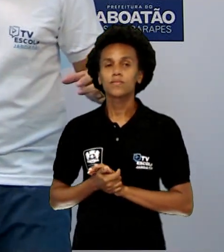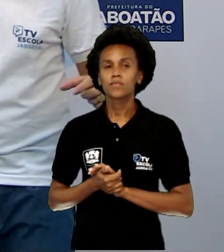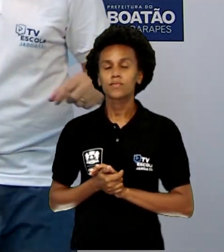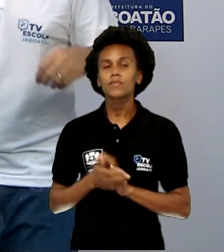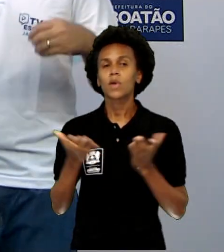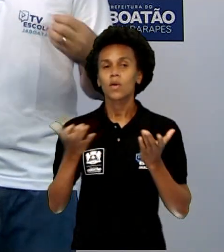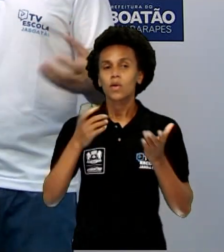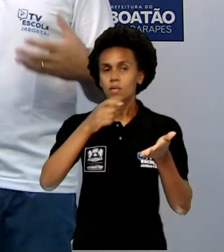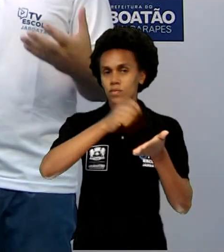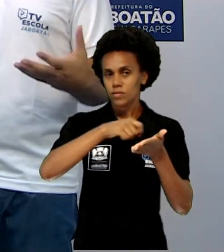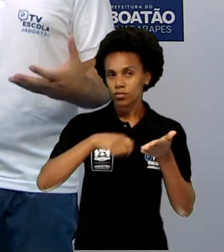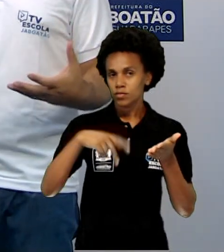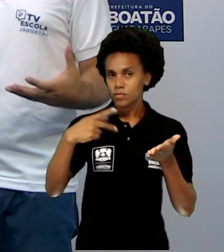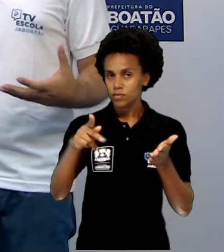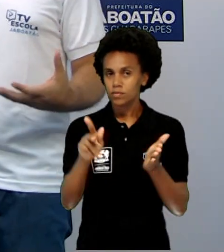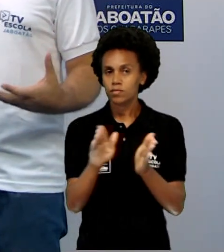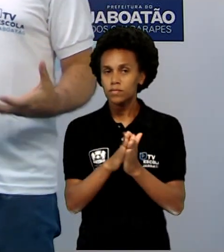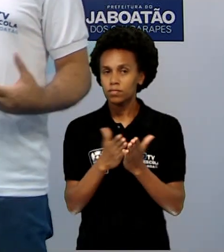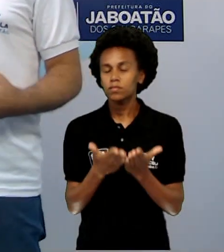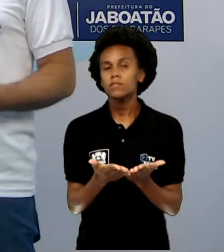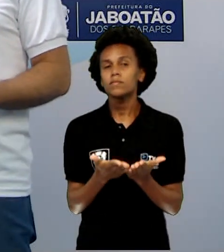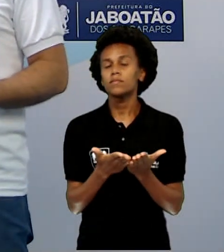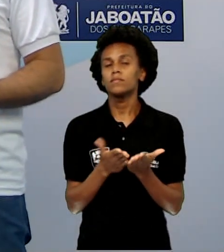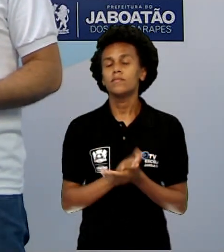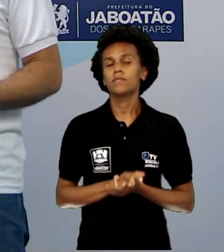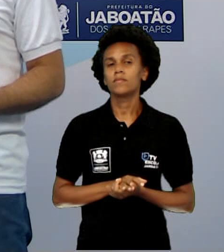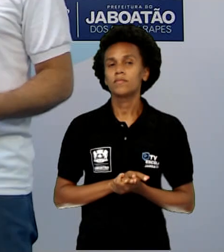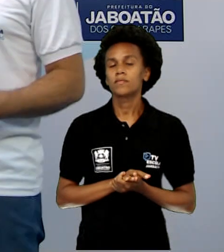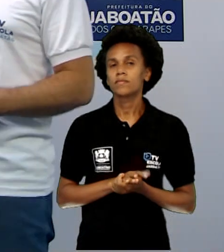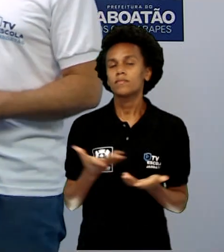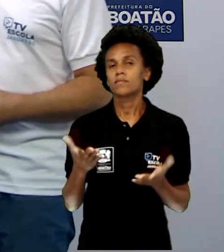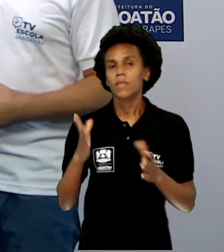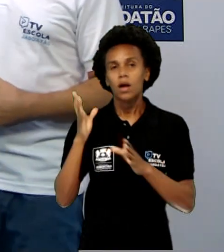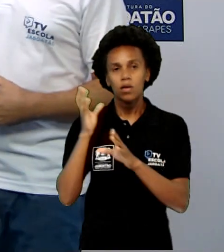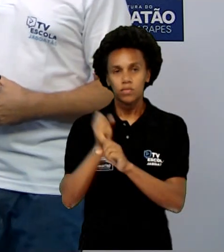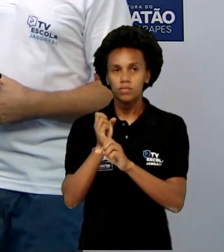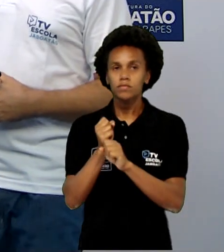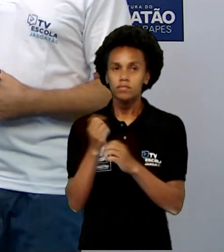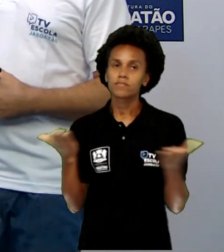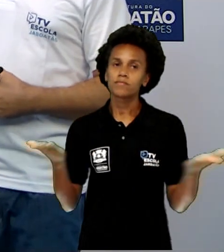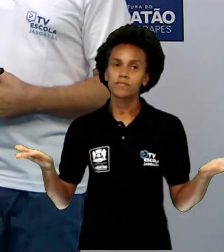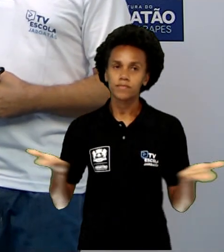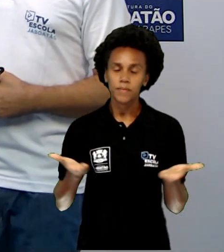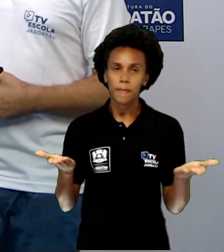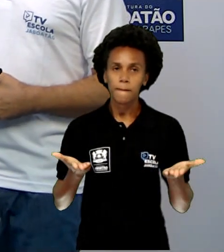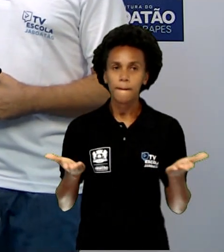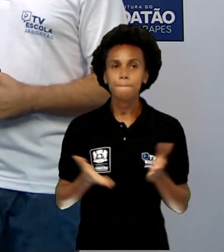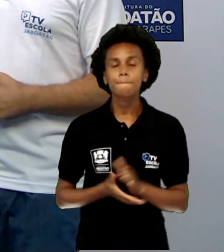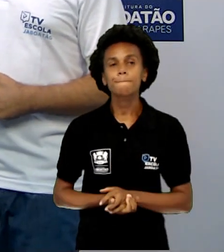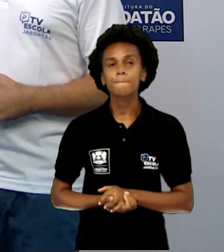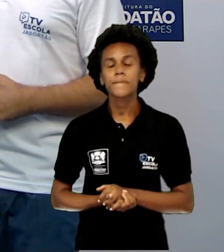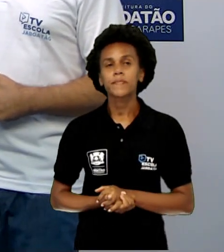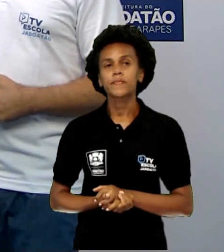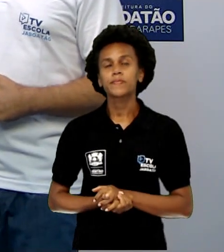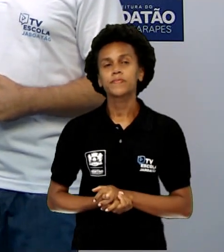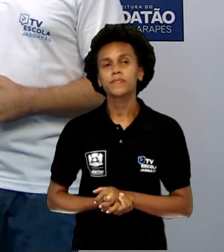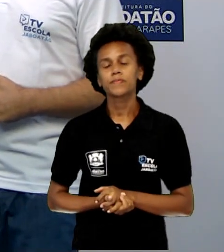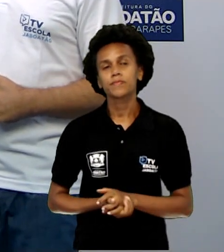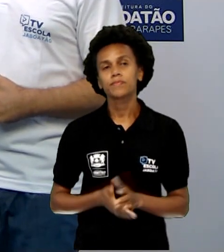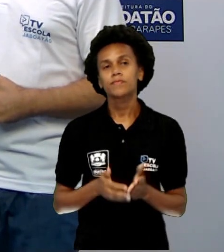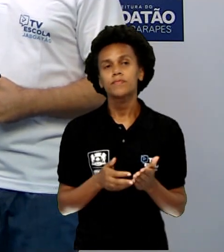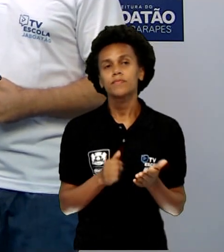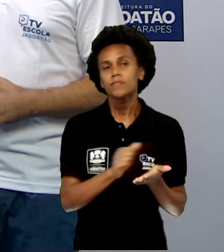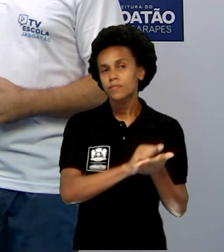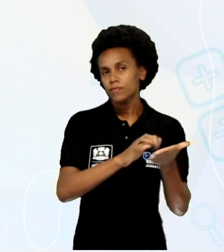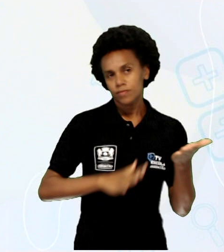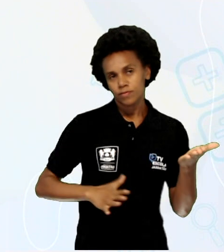seu caderno, que a gente vai estar resolvendo alguns cálculos agora. Vamos fazer alguns exercícios.